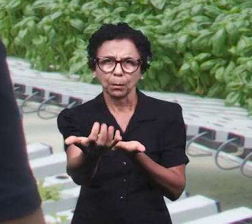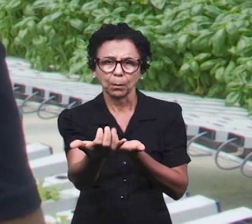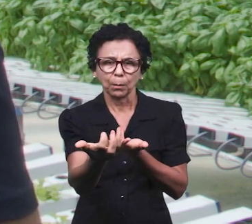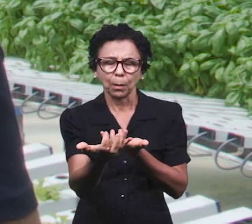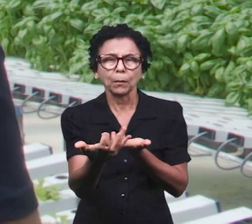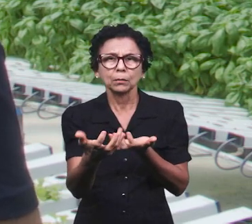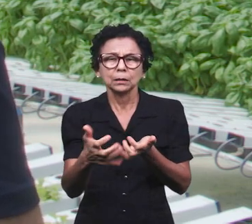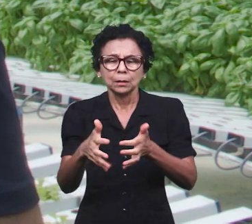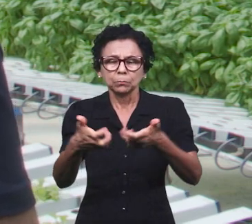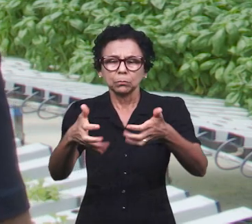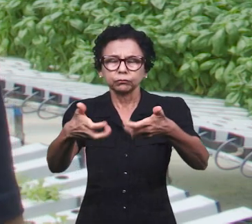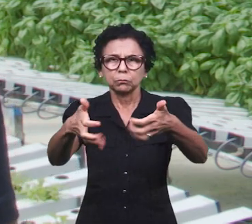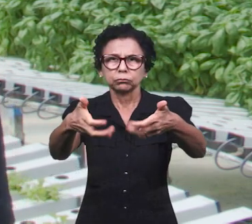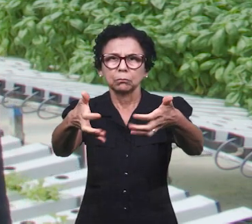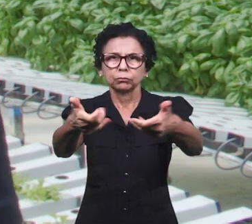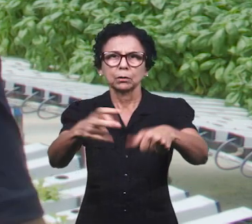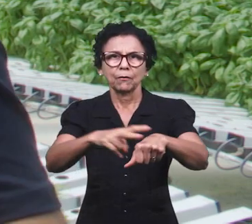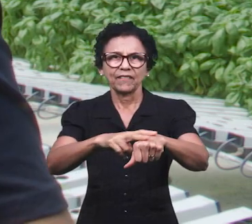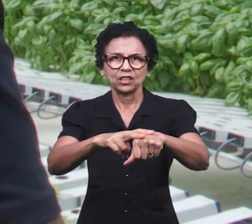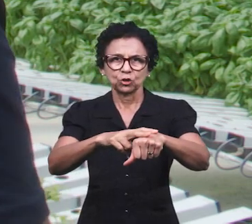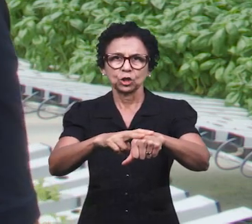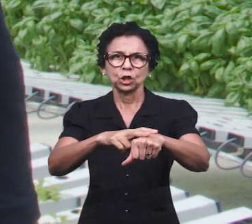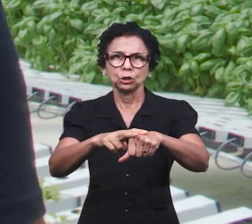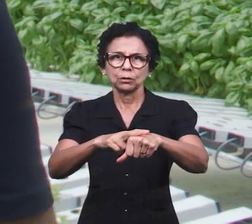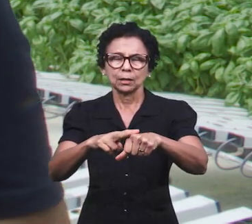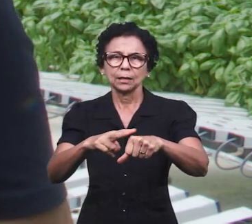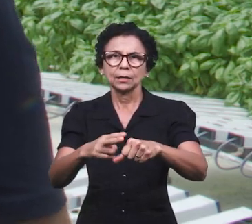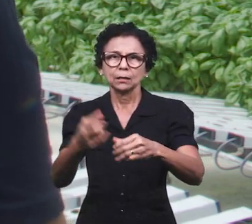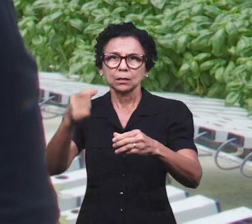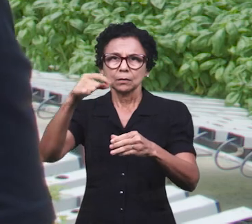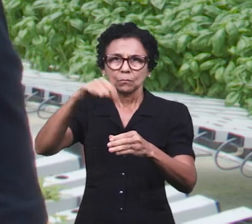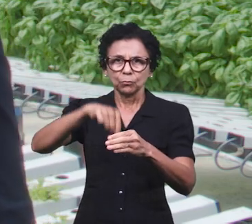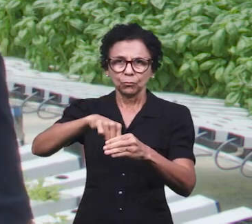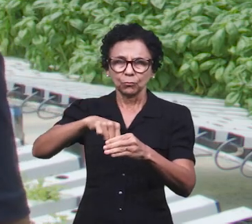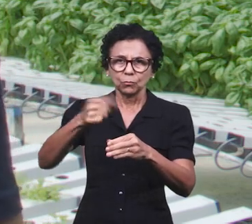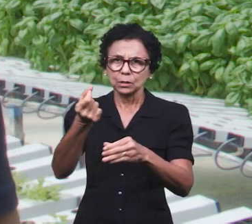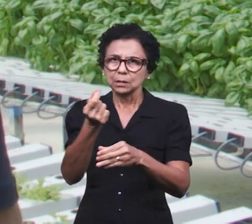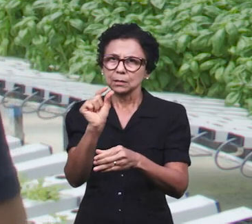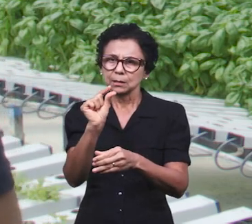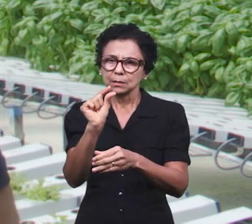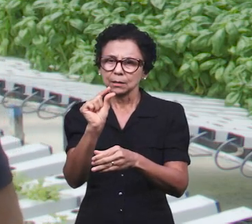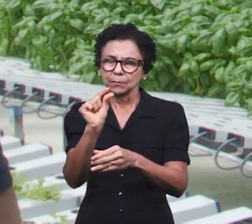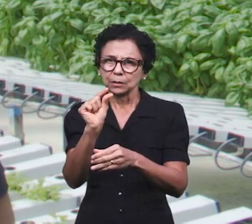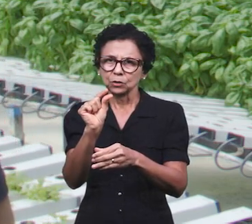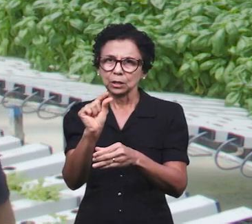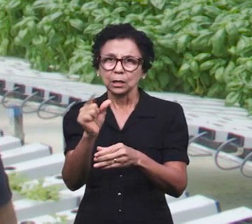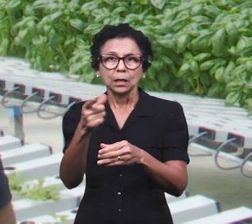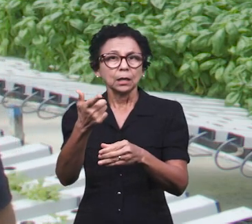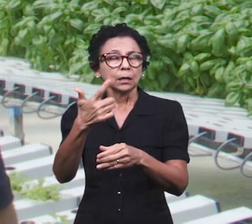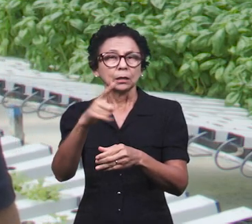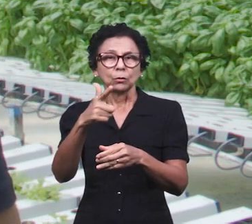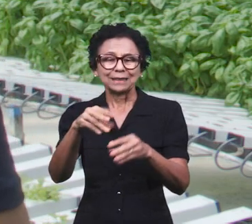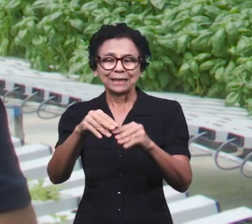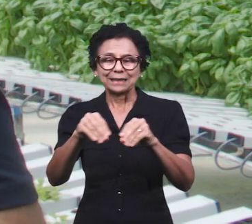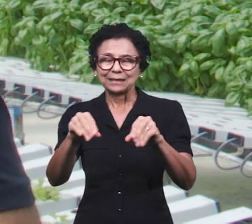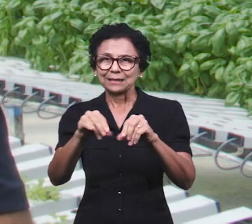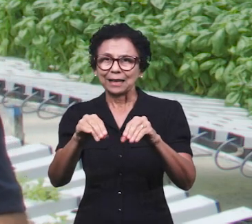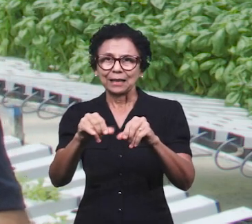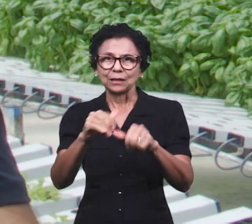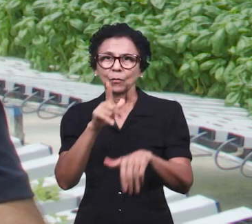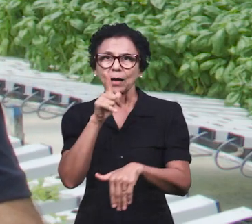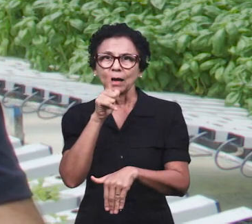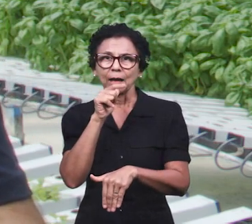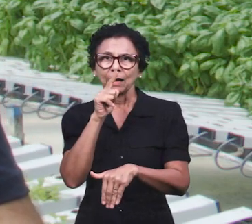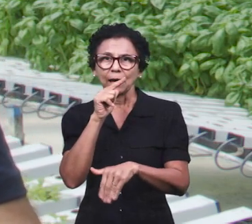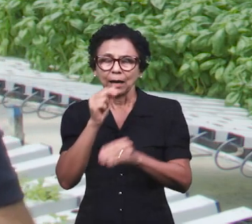trazer a hidroponia, né, que basicamente é o cultivo sem uso de solo, onde a gente prepara uma